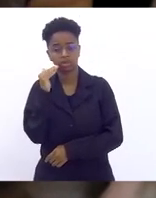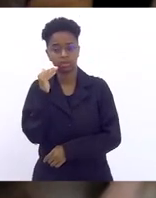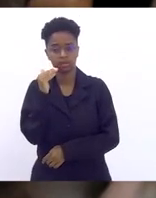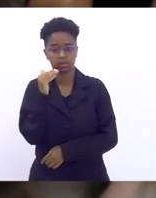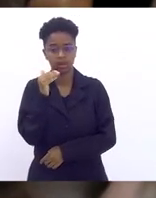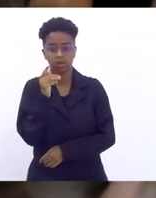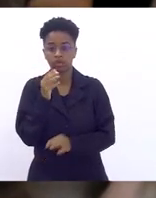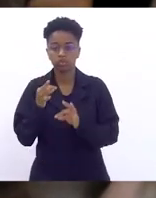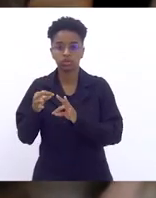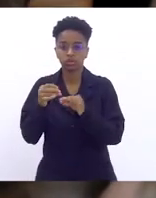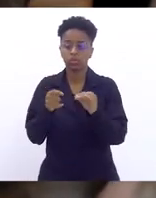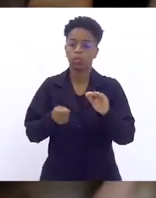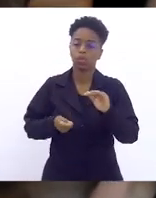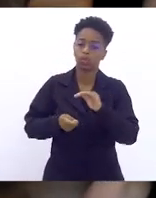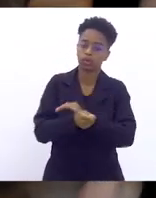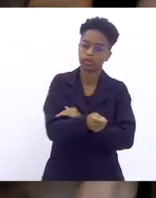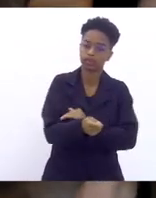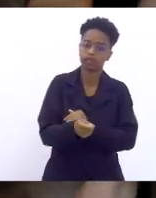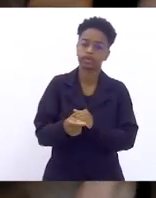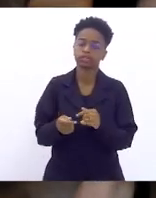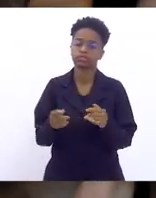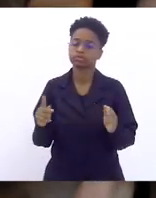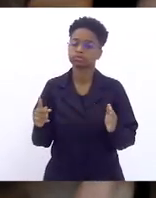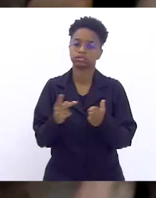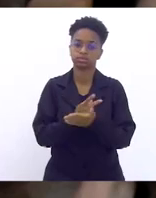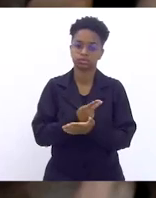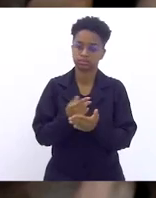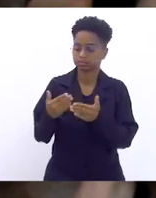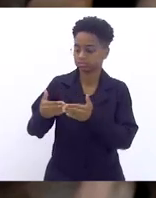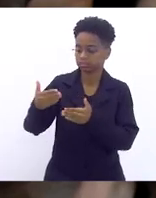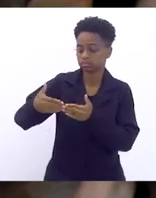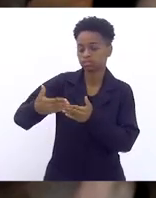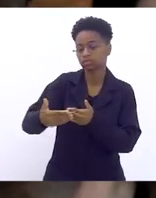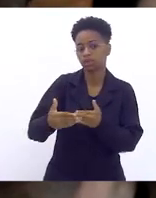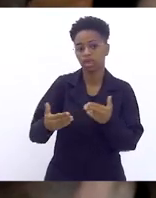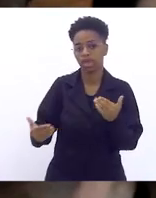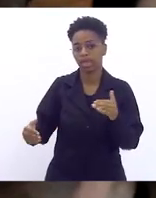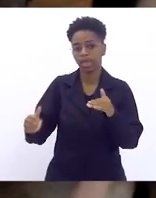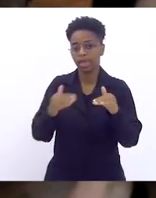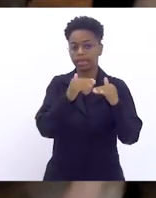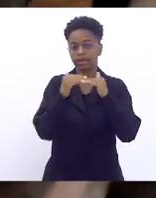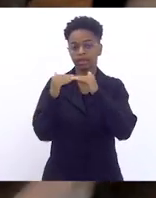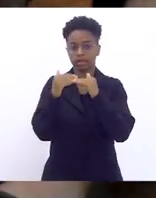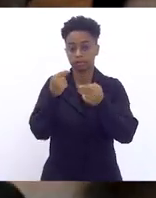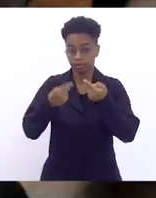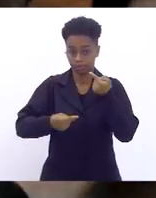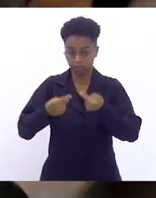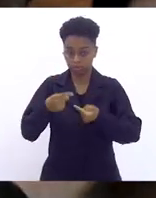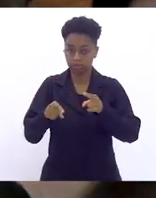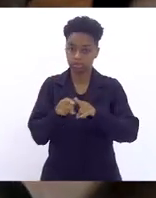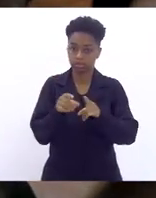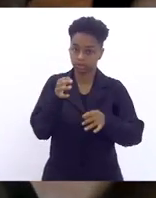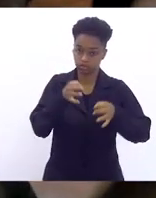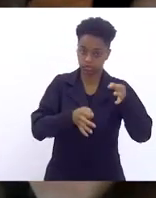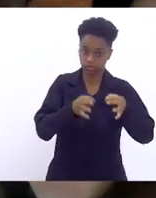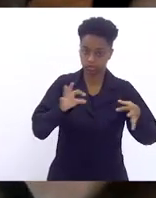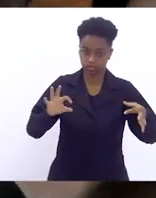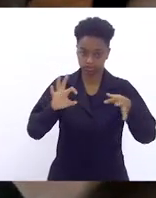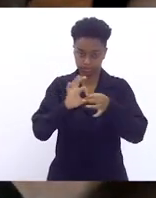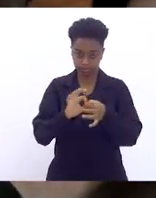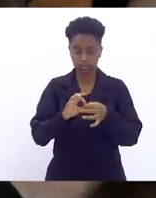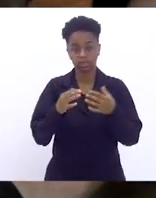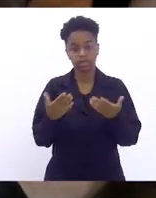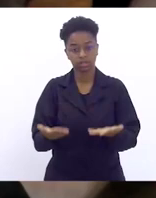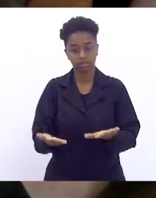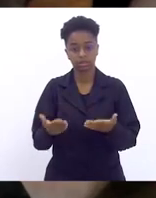os investimentos não é eles se dão a partir de um equilíbrio político e jurídico do estado e